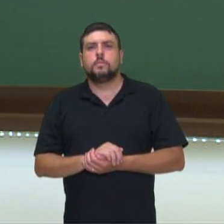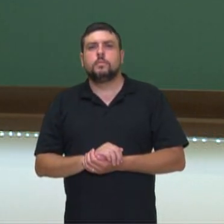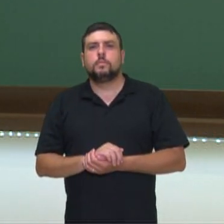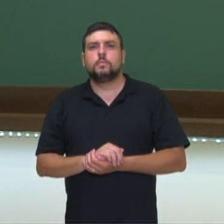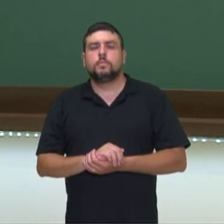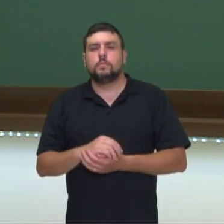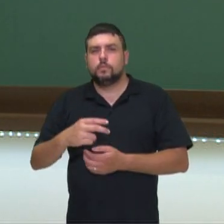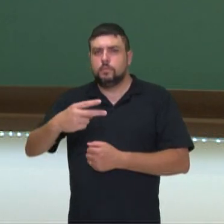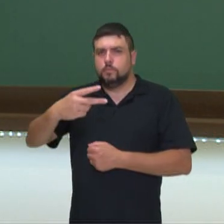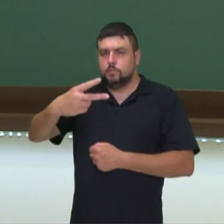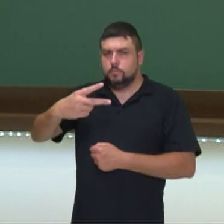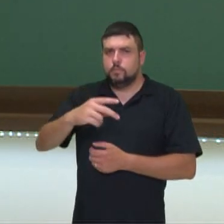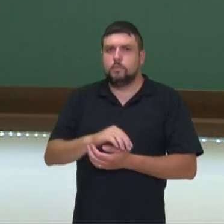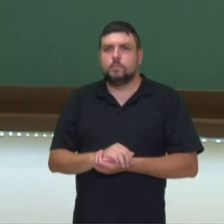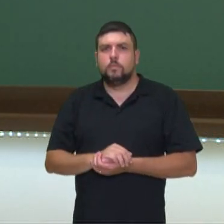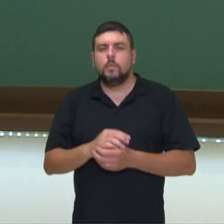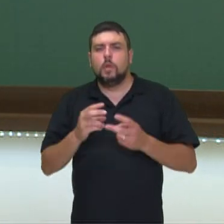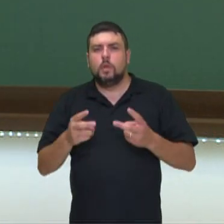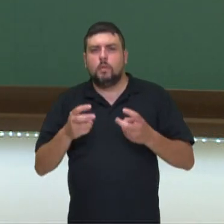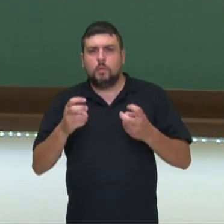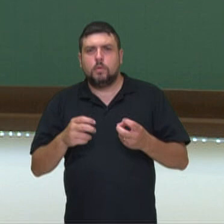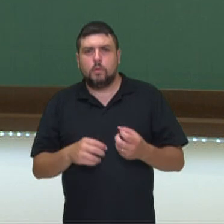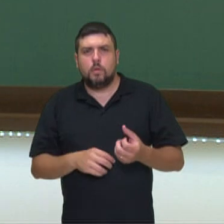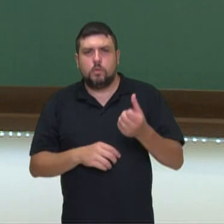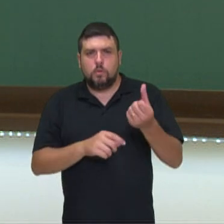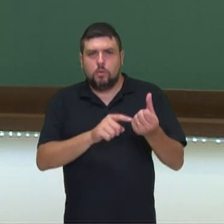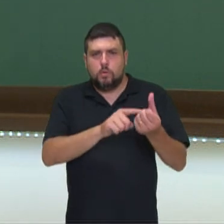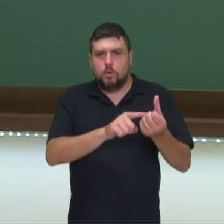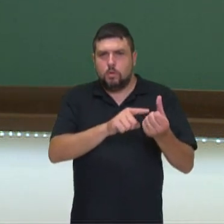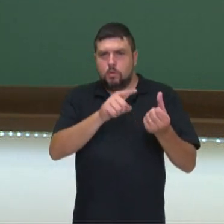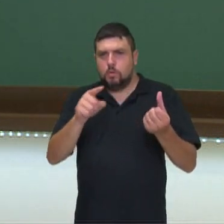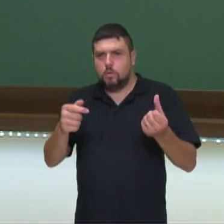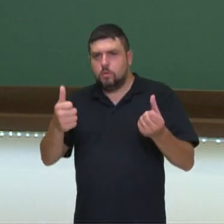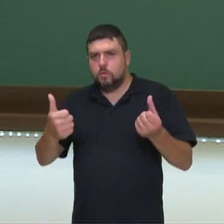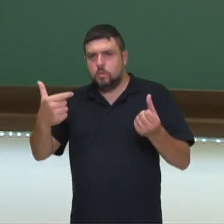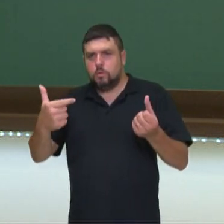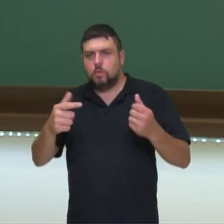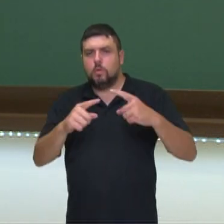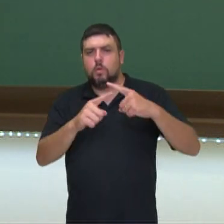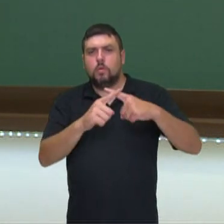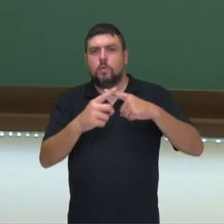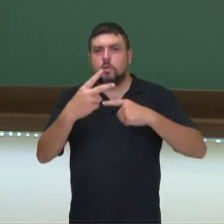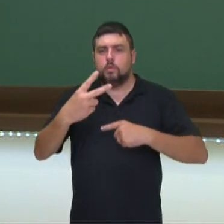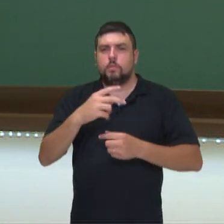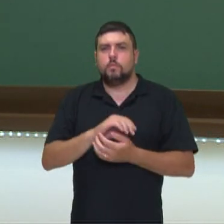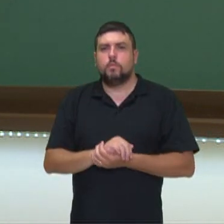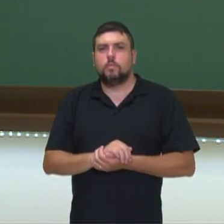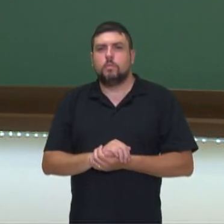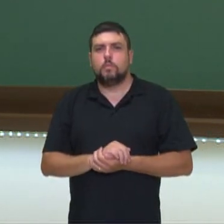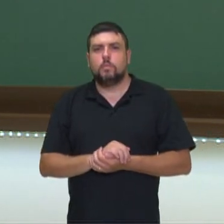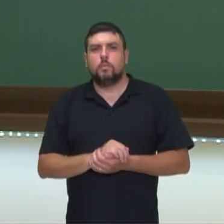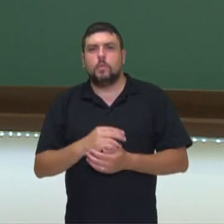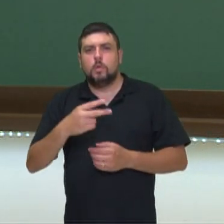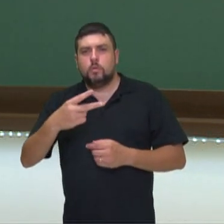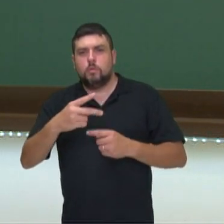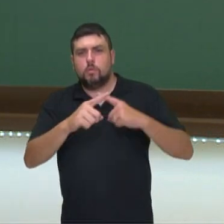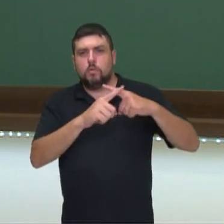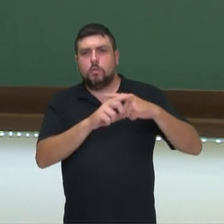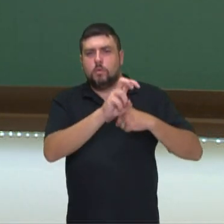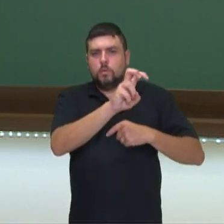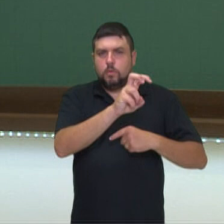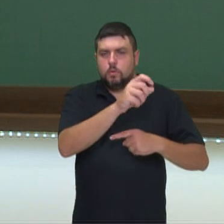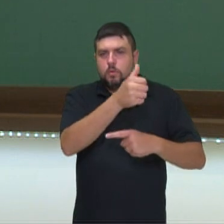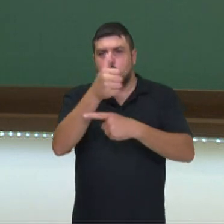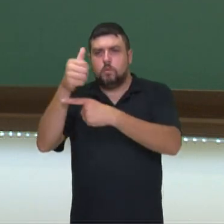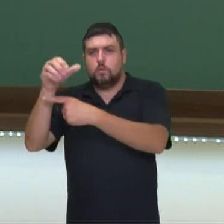fazer. Repare que do 6 para chegar no 12, eu multipliquei por 2. Então, 2 vezes 5, 10. Do